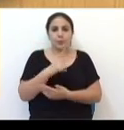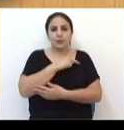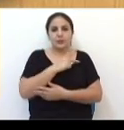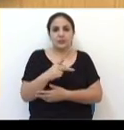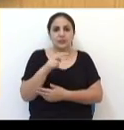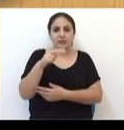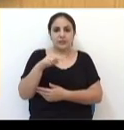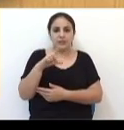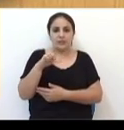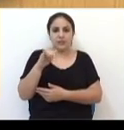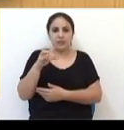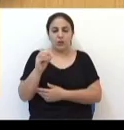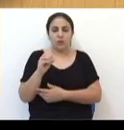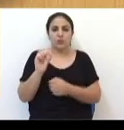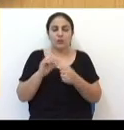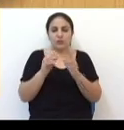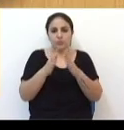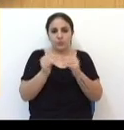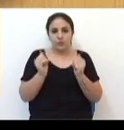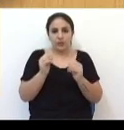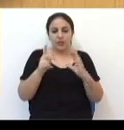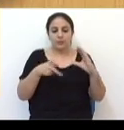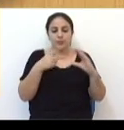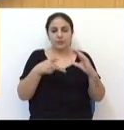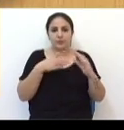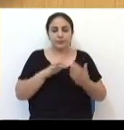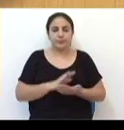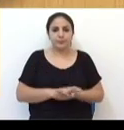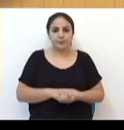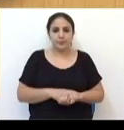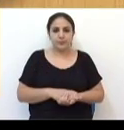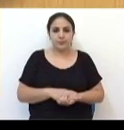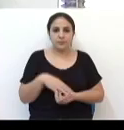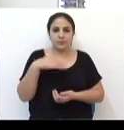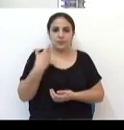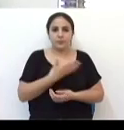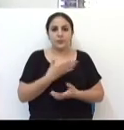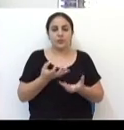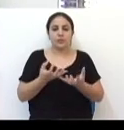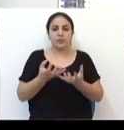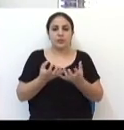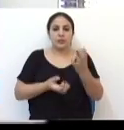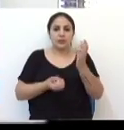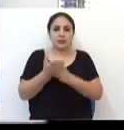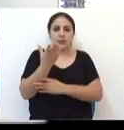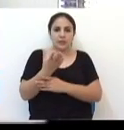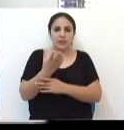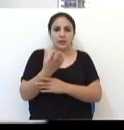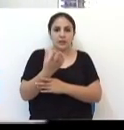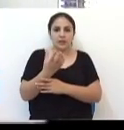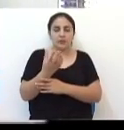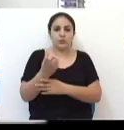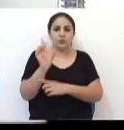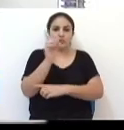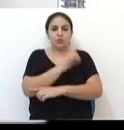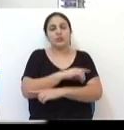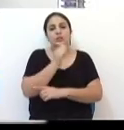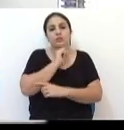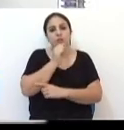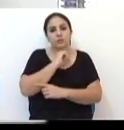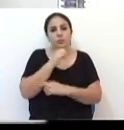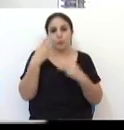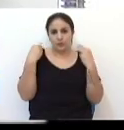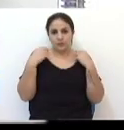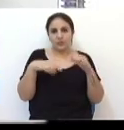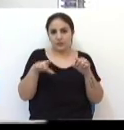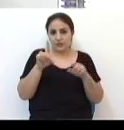Autoclube, Nino Feijó, fez o pedido ao presidente da Câmara de Vereadores. Nós estamos querendo criar o Dia do Antigo Mobilista, tá?